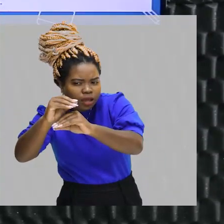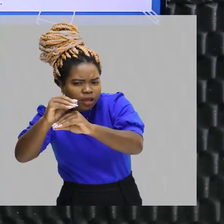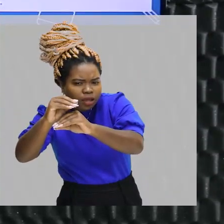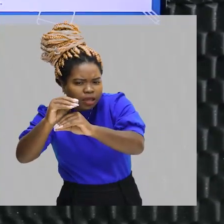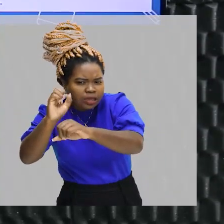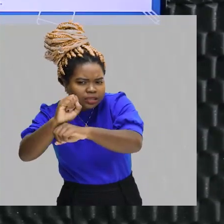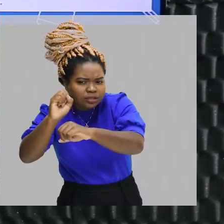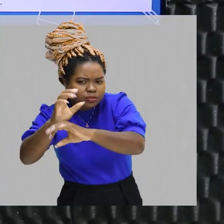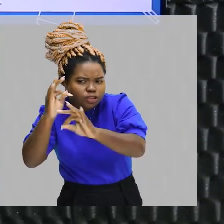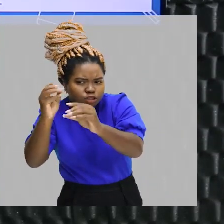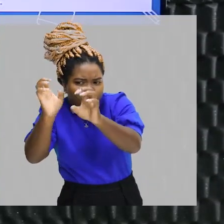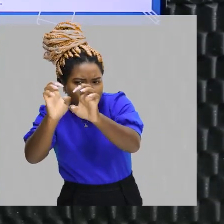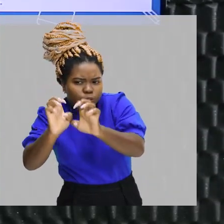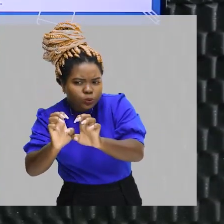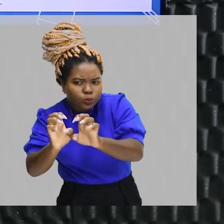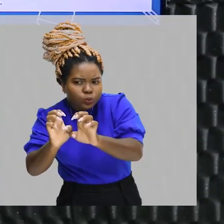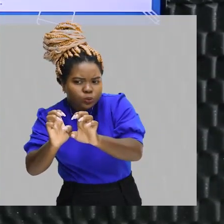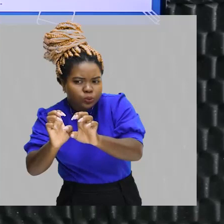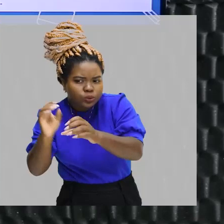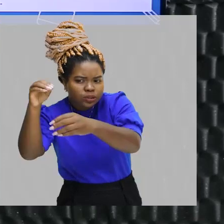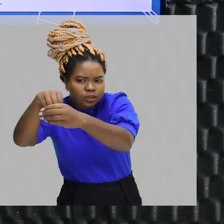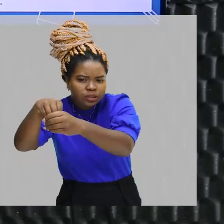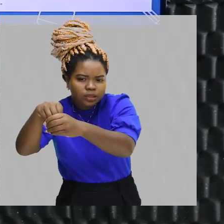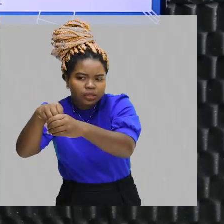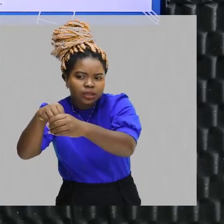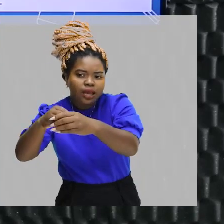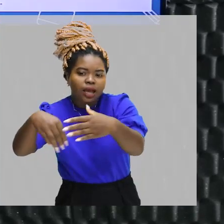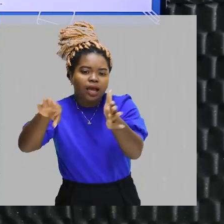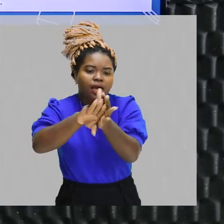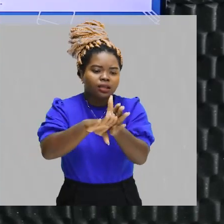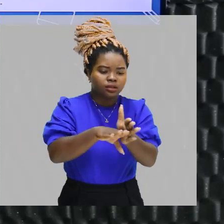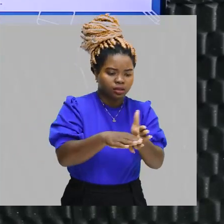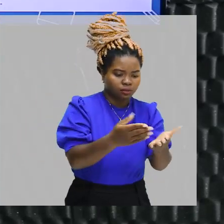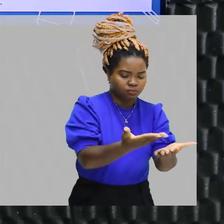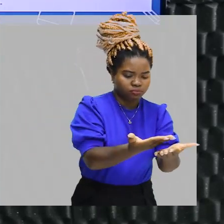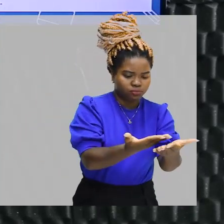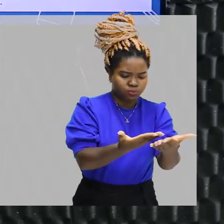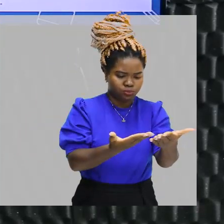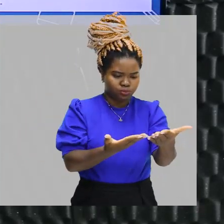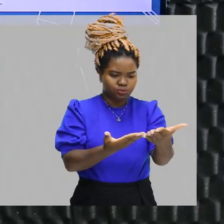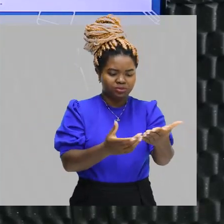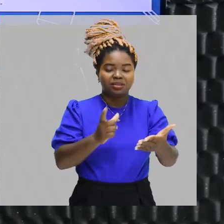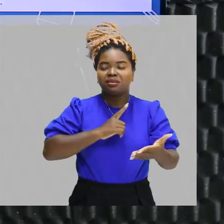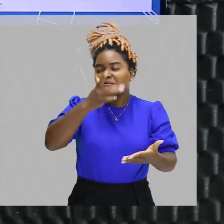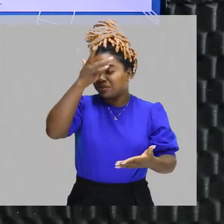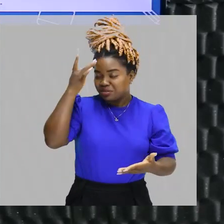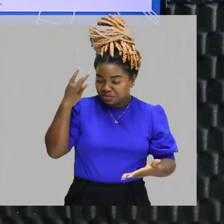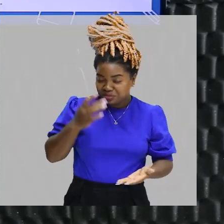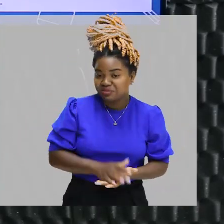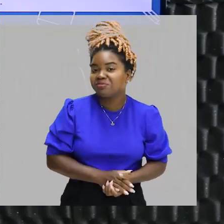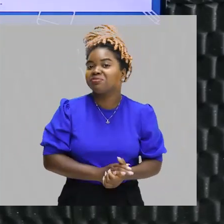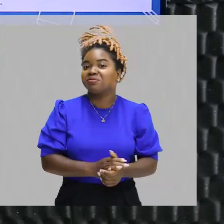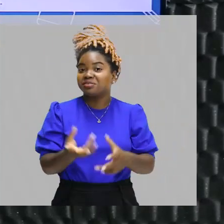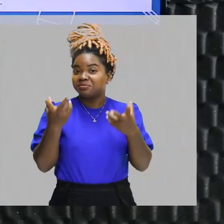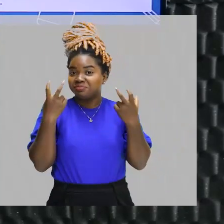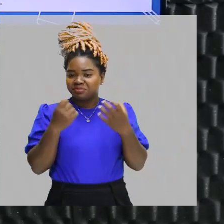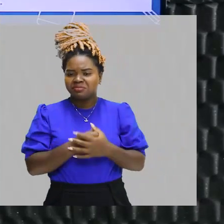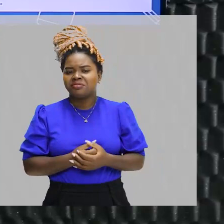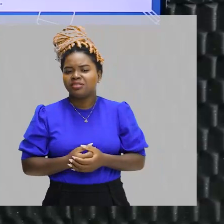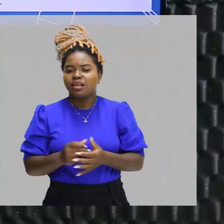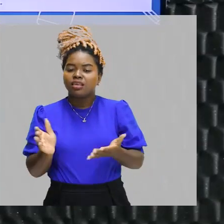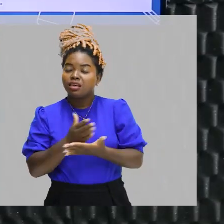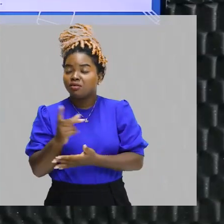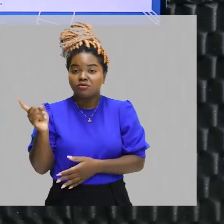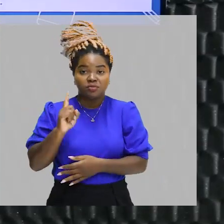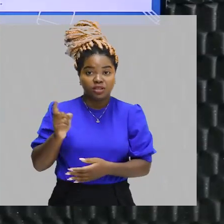todas as posições do filme que estava lá dentro até revelar. Né? Pessoal, tem gente aqui que se identificou rapidamente com isso aqui no estúdio e algumas pessoas